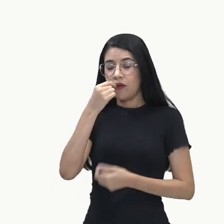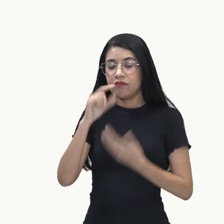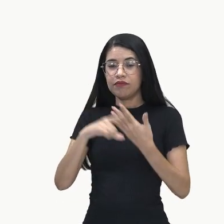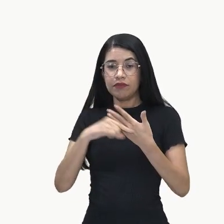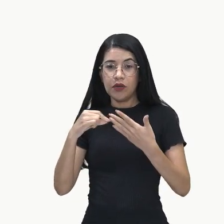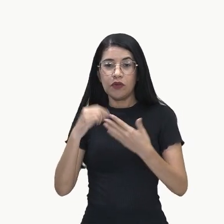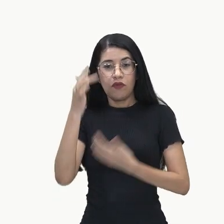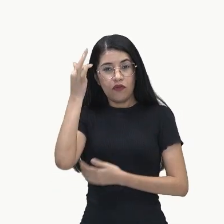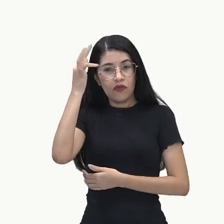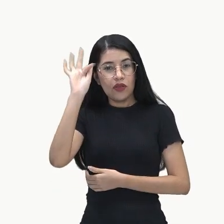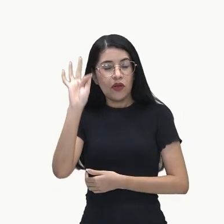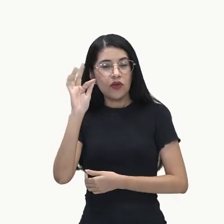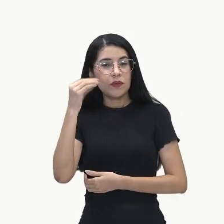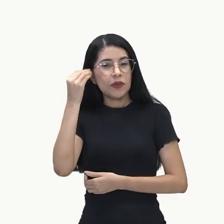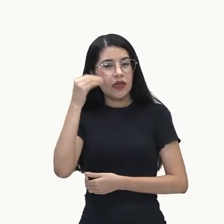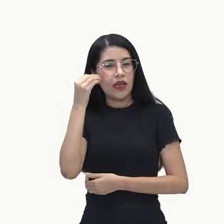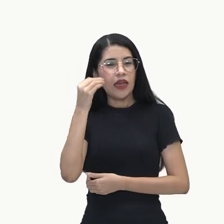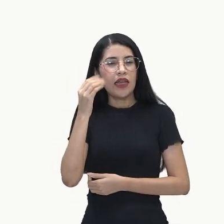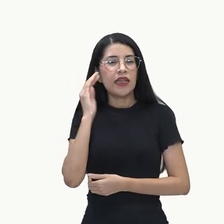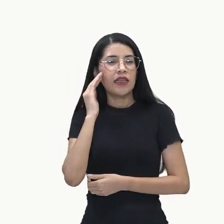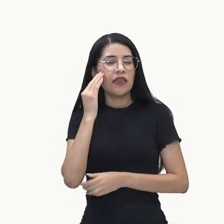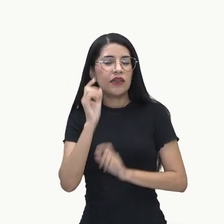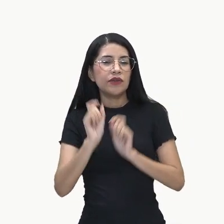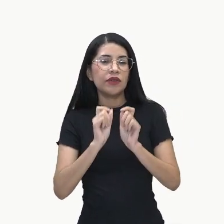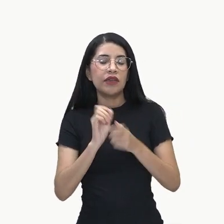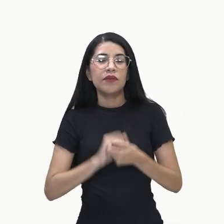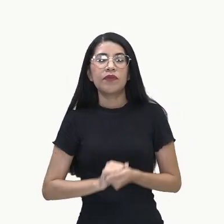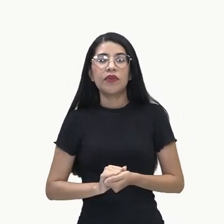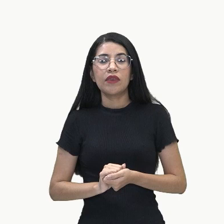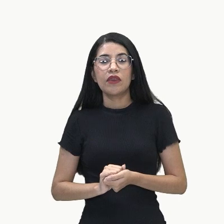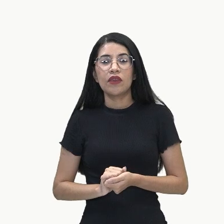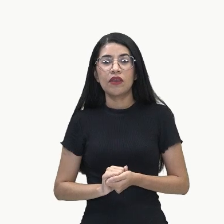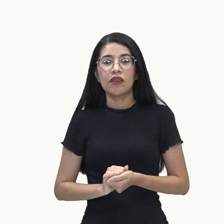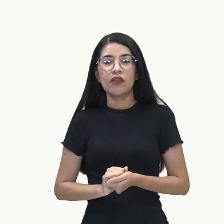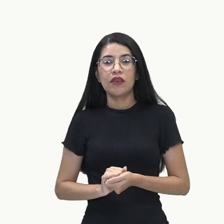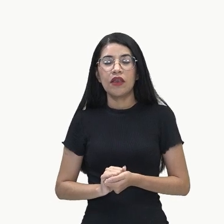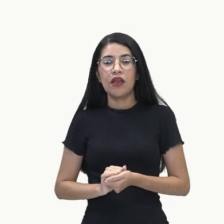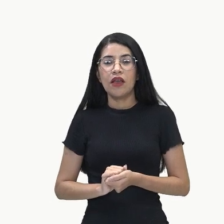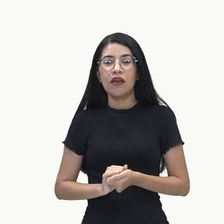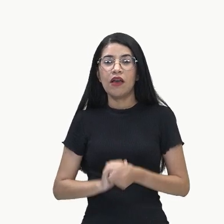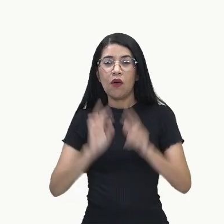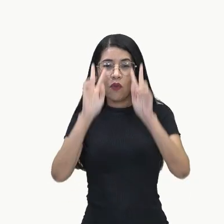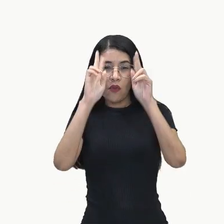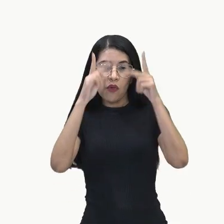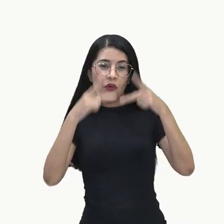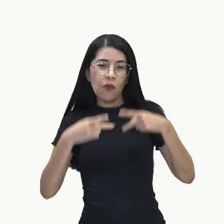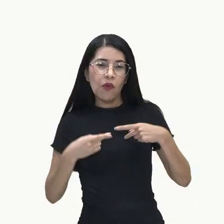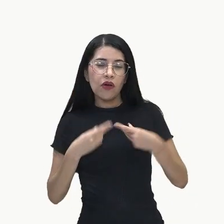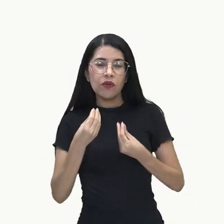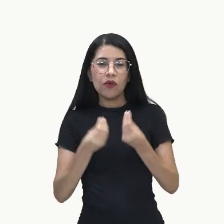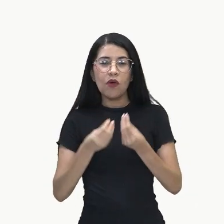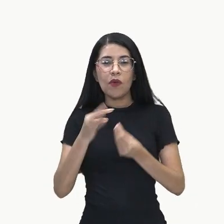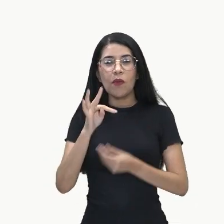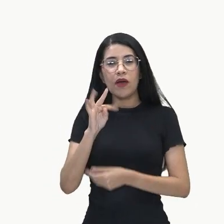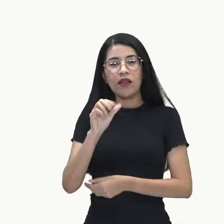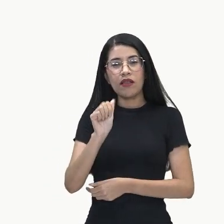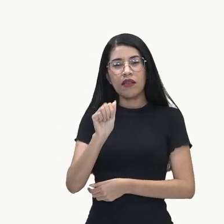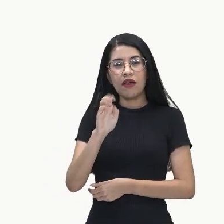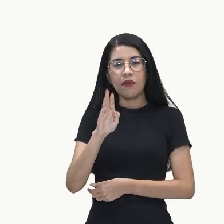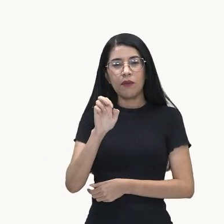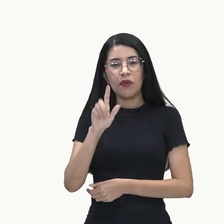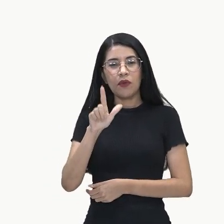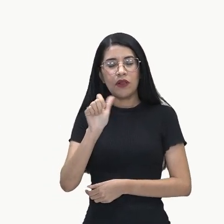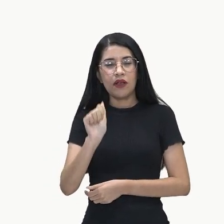empirista, ele compreende o homem como uma tábula rasa, ou seja,